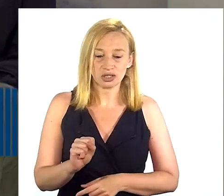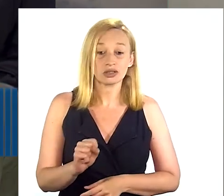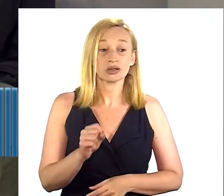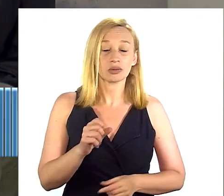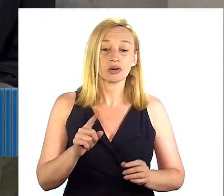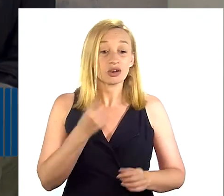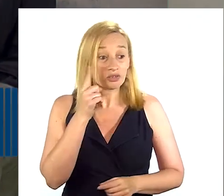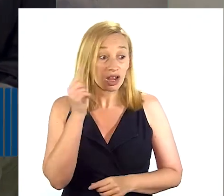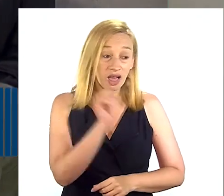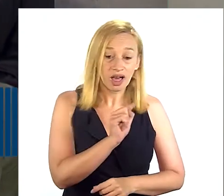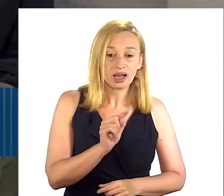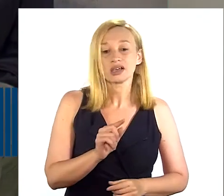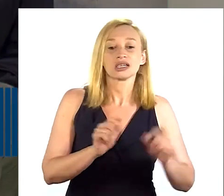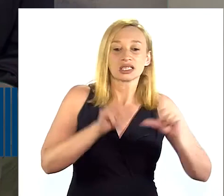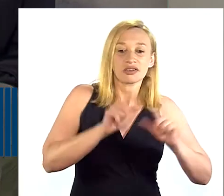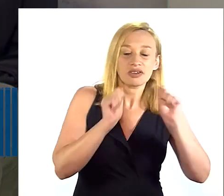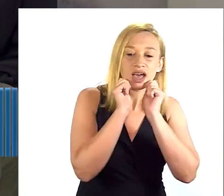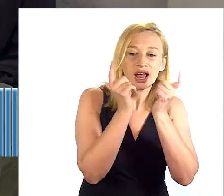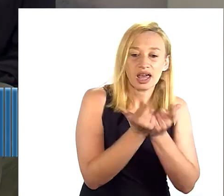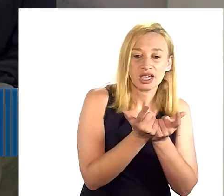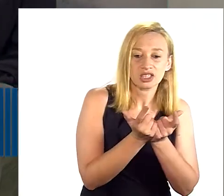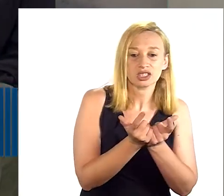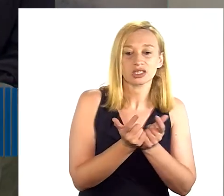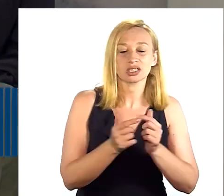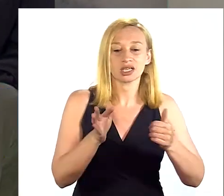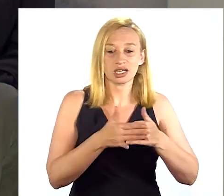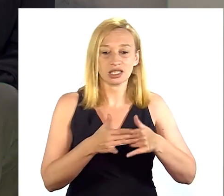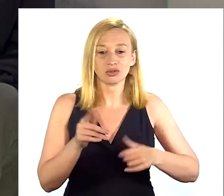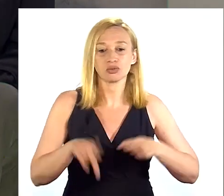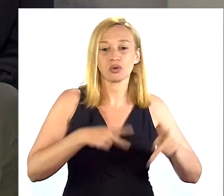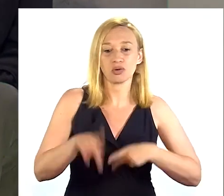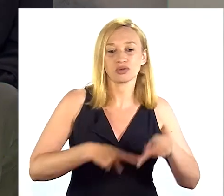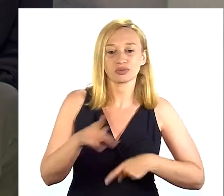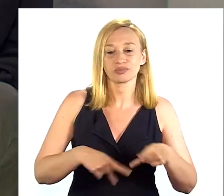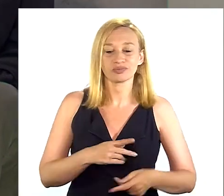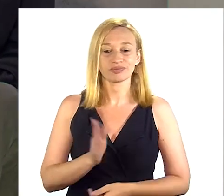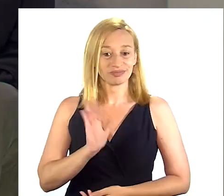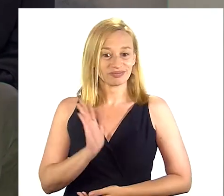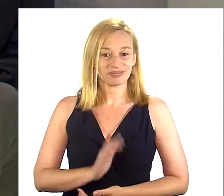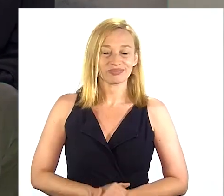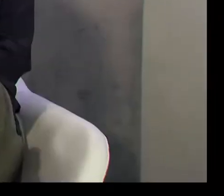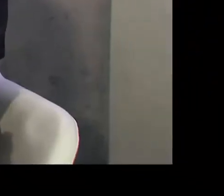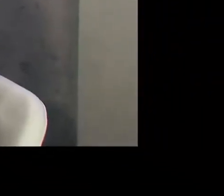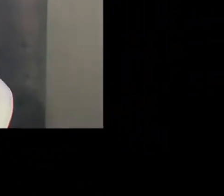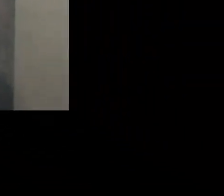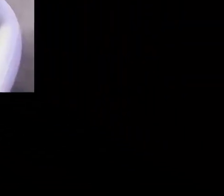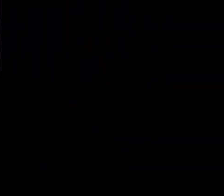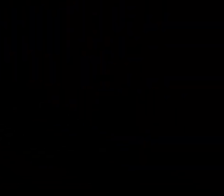disponível em versão podcast. Procura a gente lá. TV Alerj, o canal do Povo. Até a próxima.